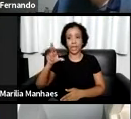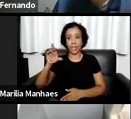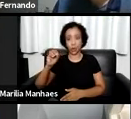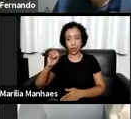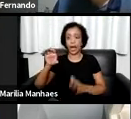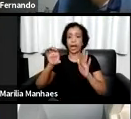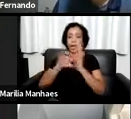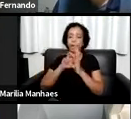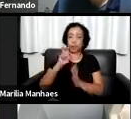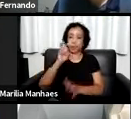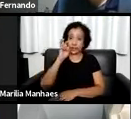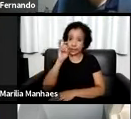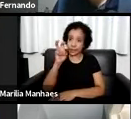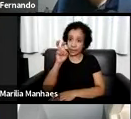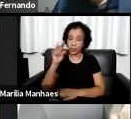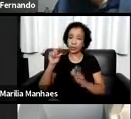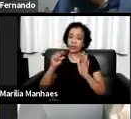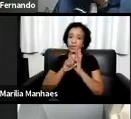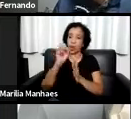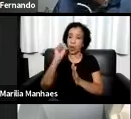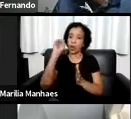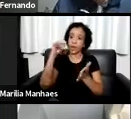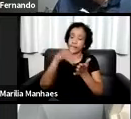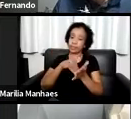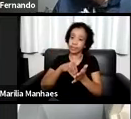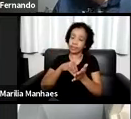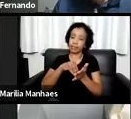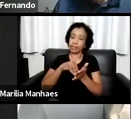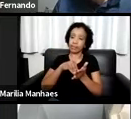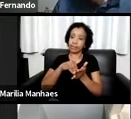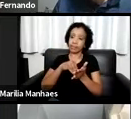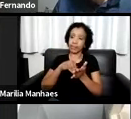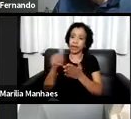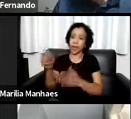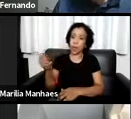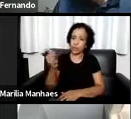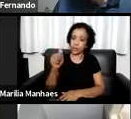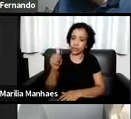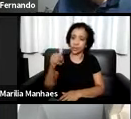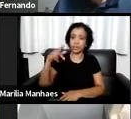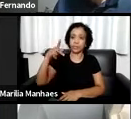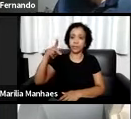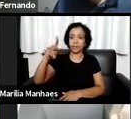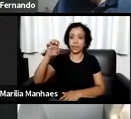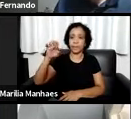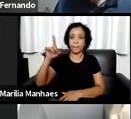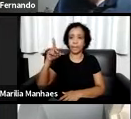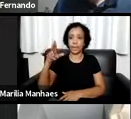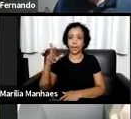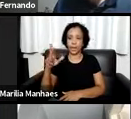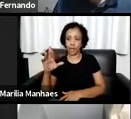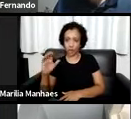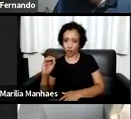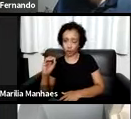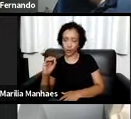ao versículo 11. Parte deste texto foi mencionado pelo pastor João Marcos Barreto Soares,